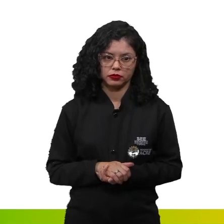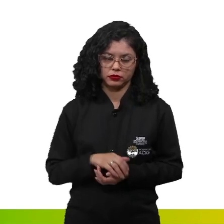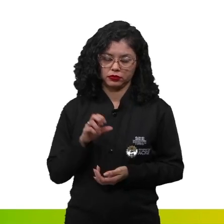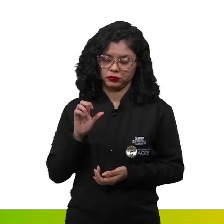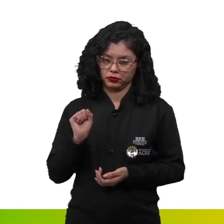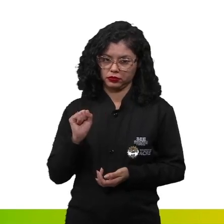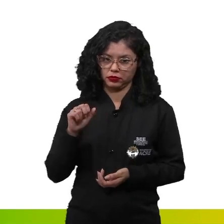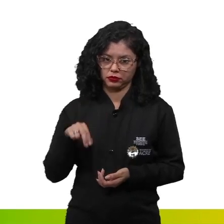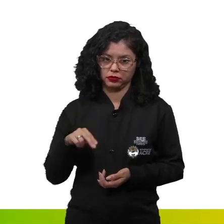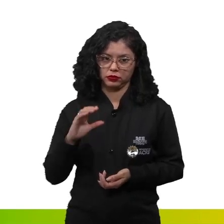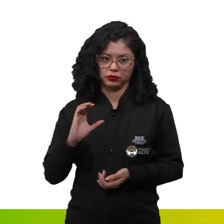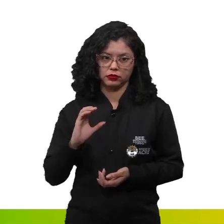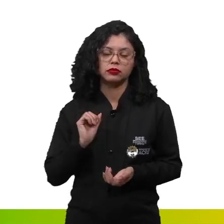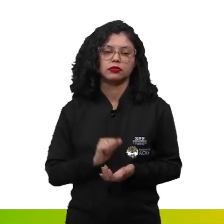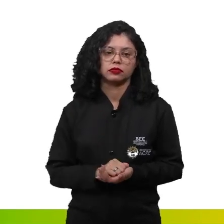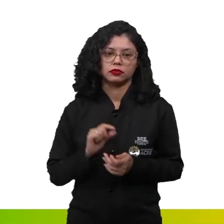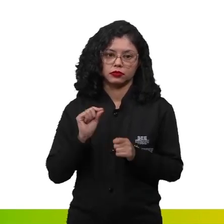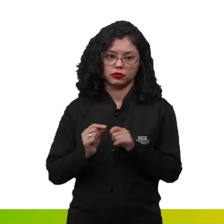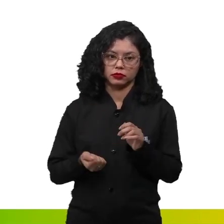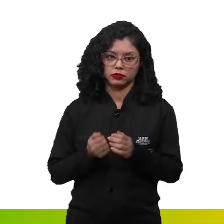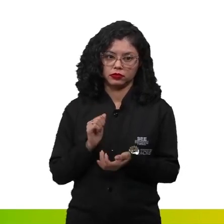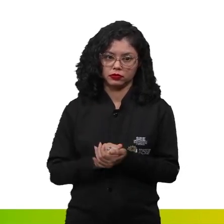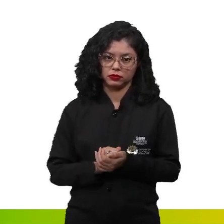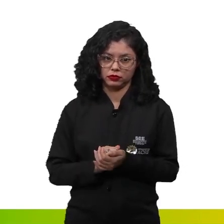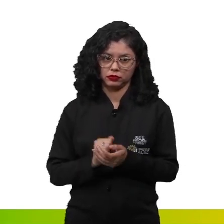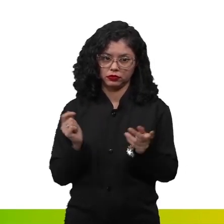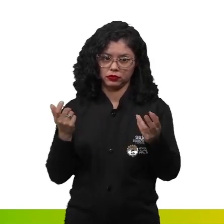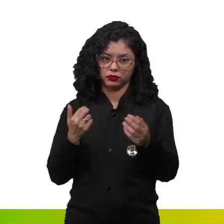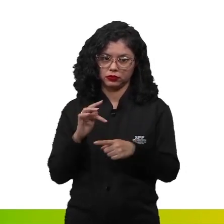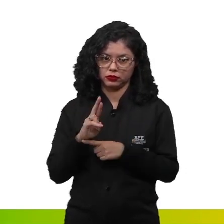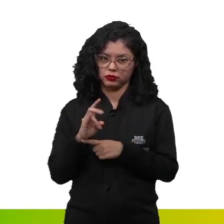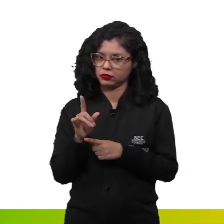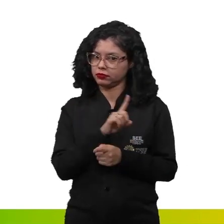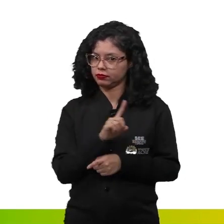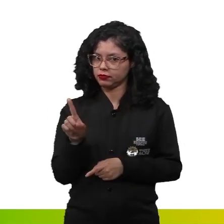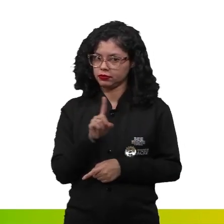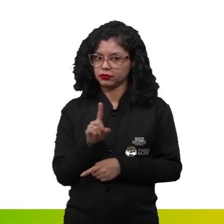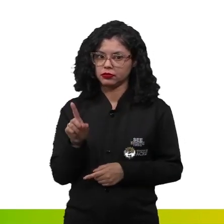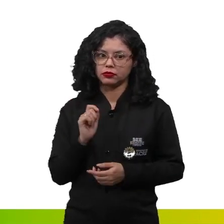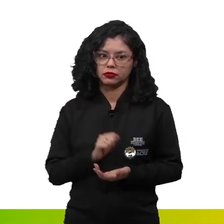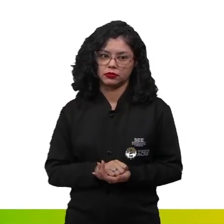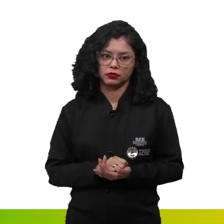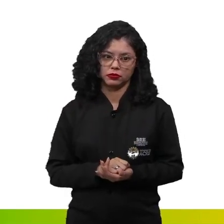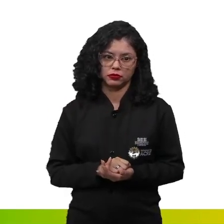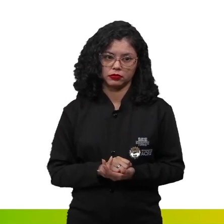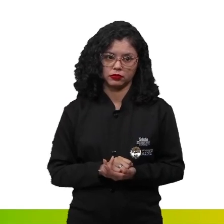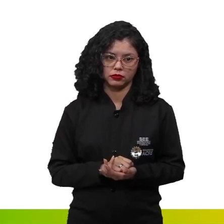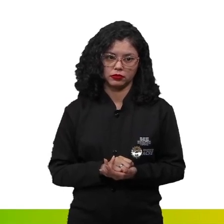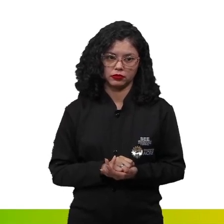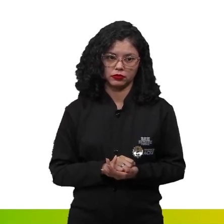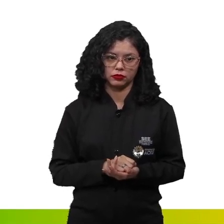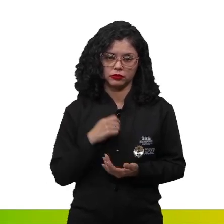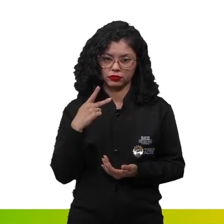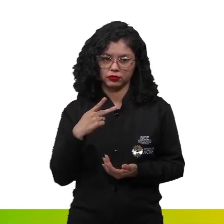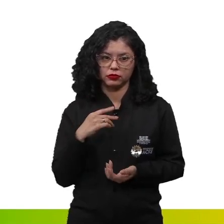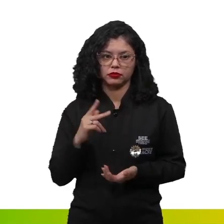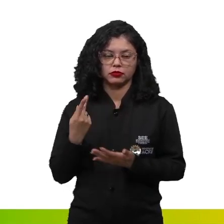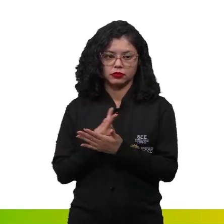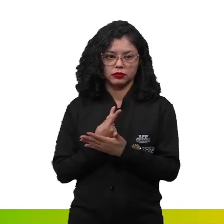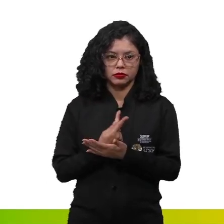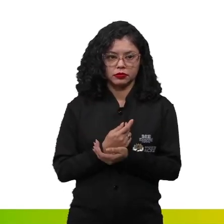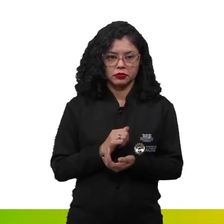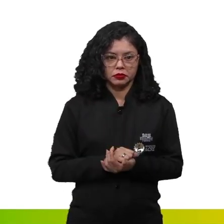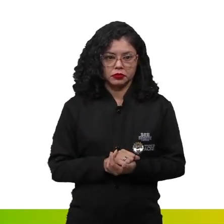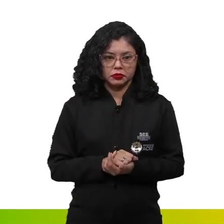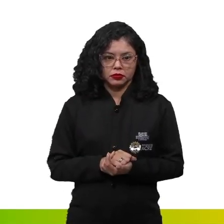o sistema nervoso central é formado por nervos e gânglios? Não. Quem é o sistema nervoso periférico. Também estaria errado,